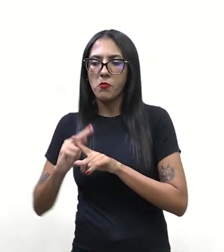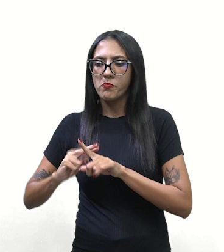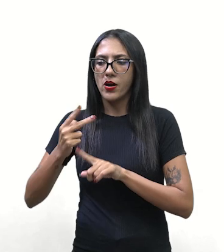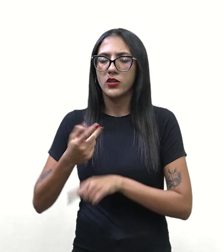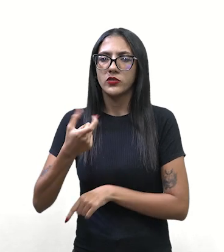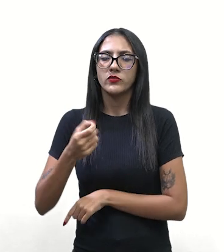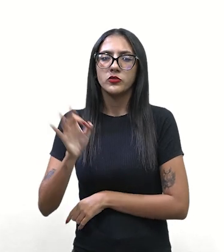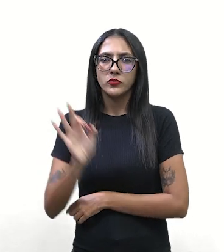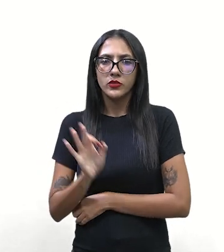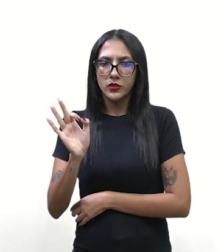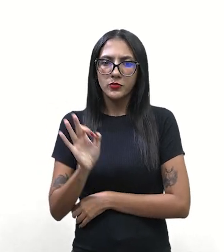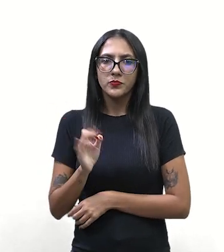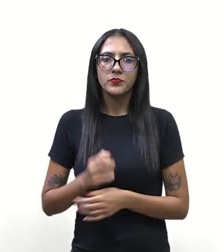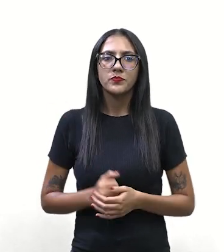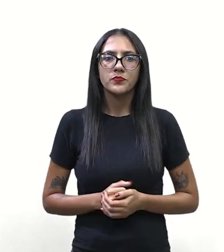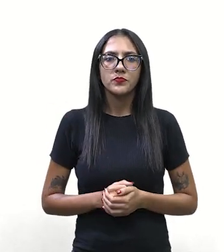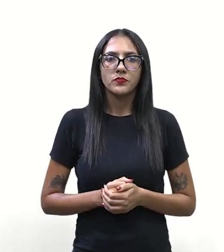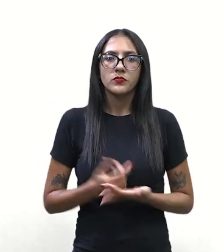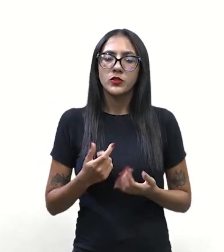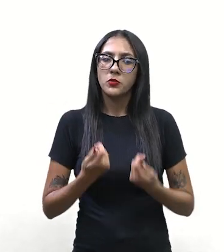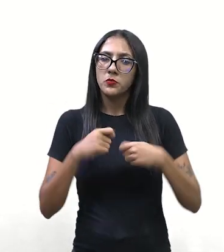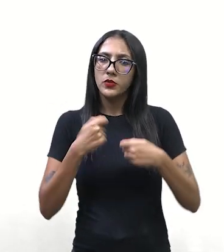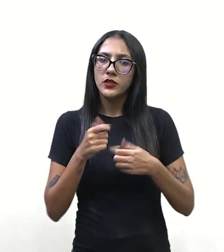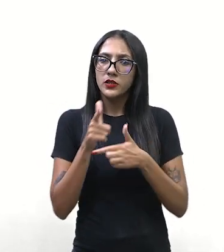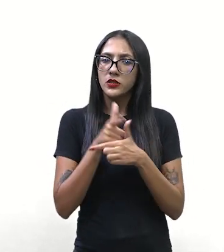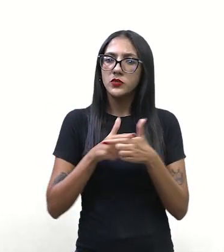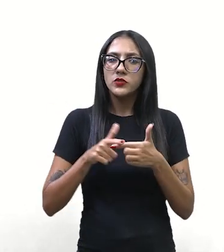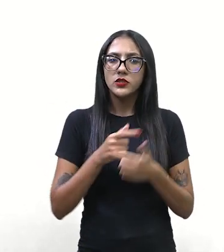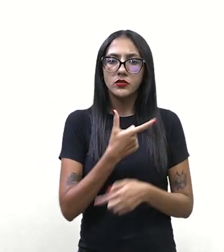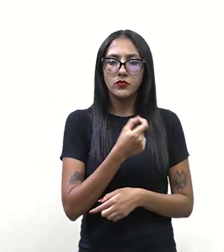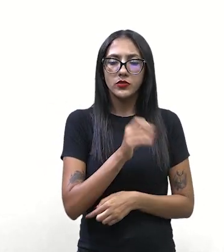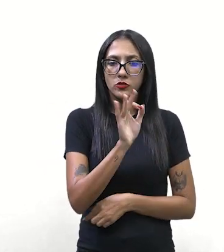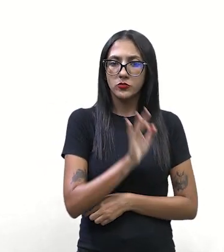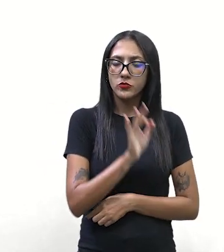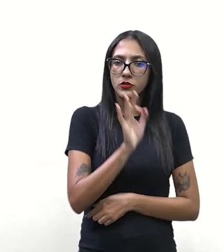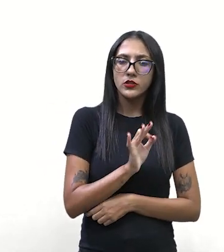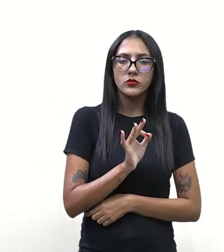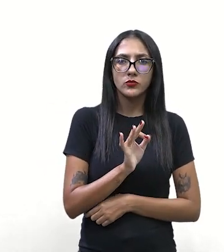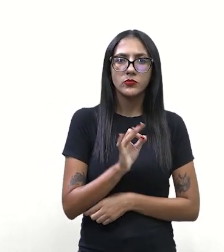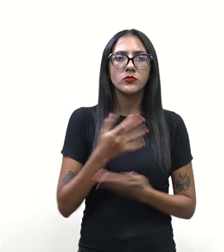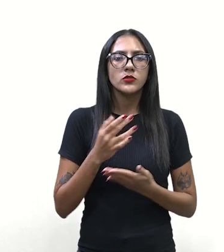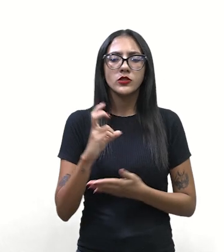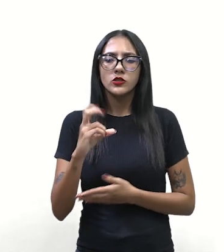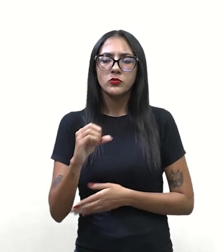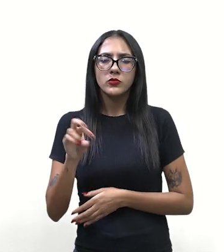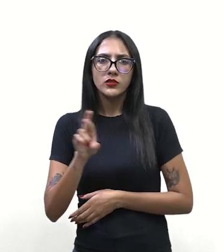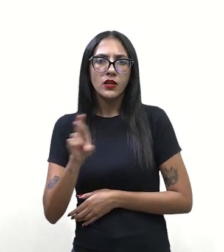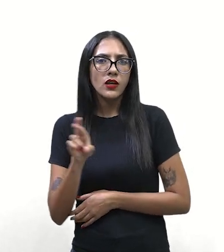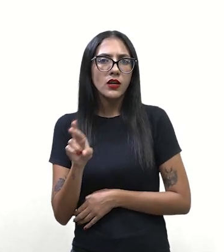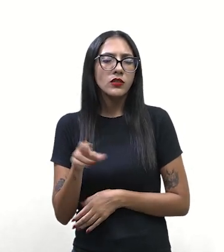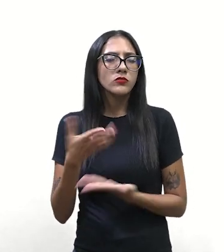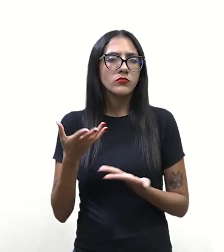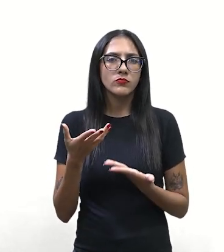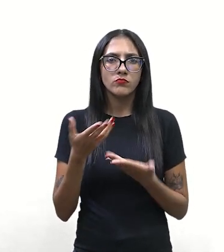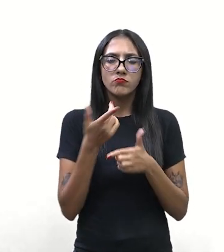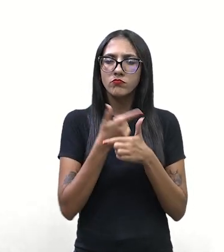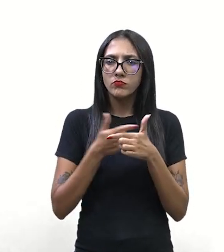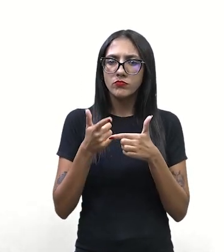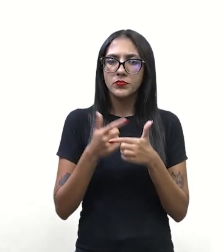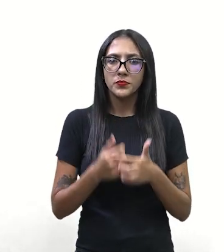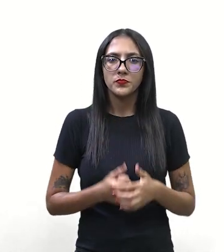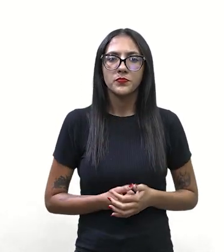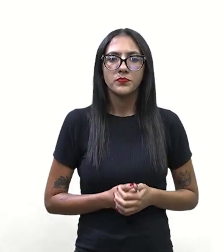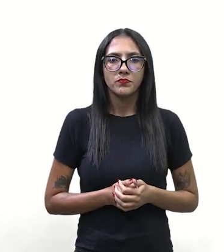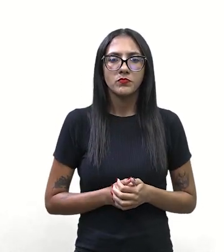Então, eu preciso calcular 20% de R$50. Quanto é 20% de R$50? Você